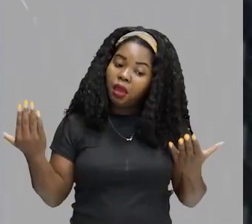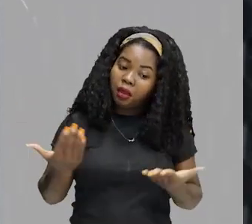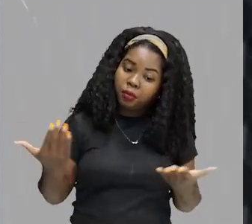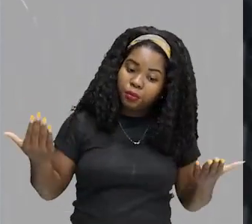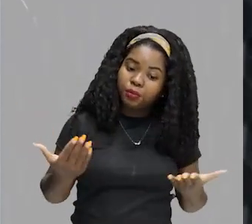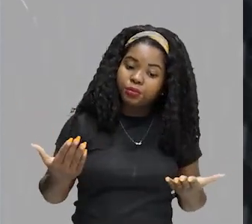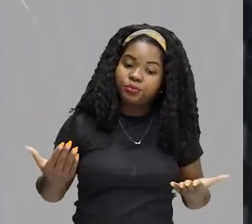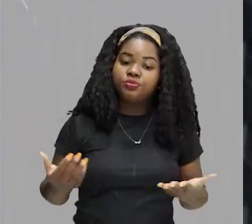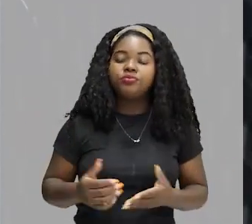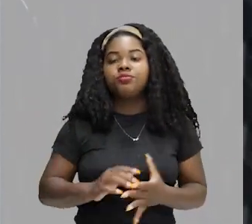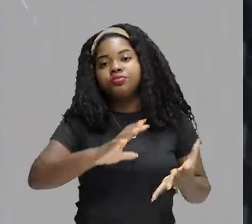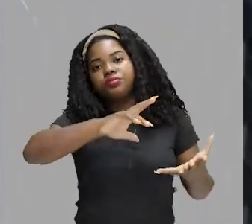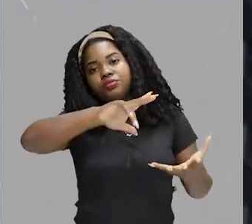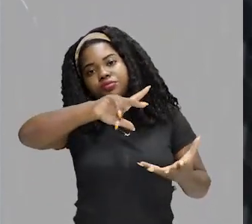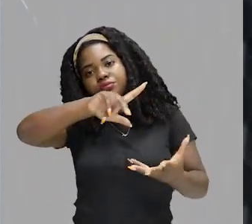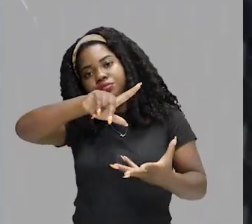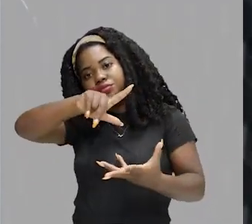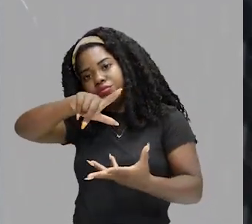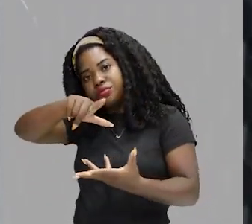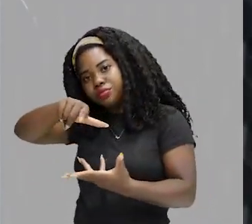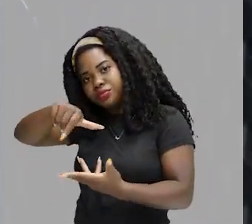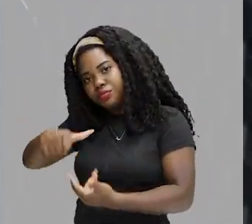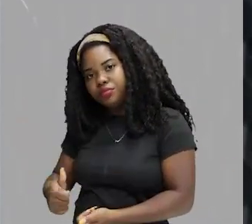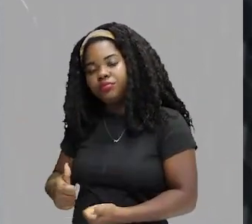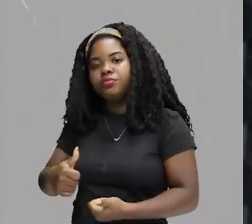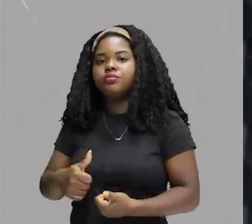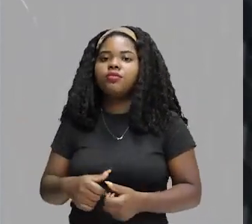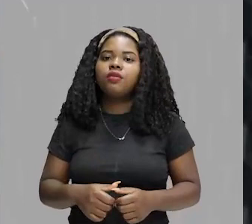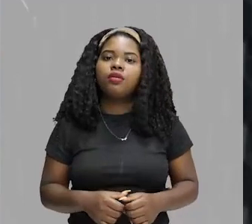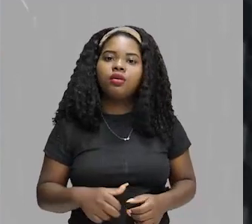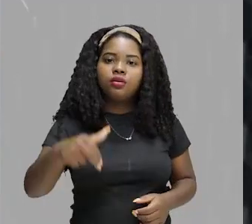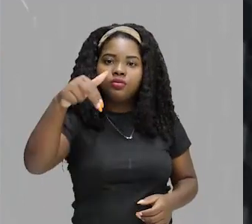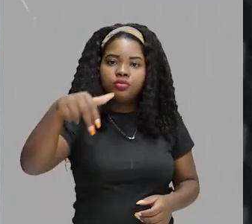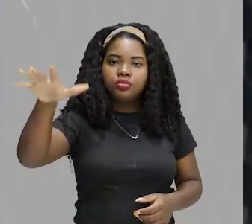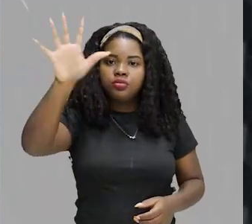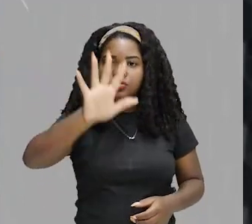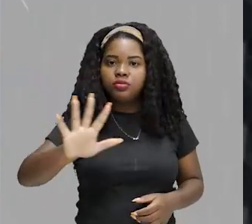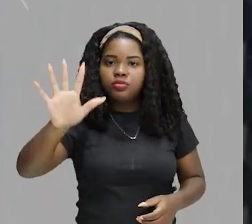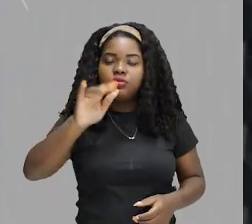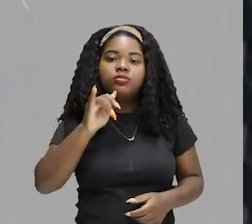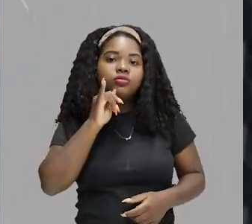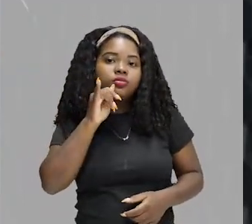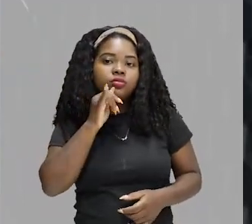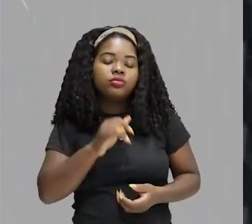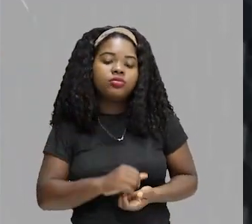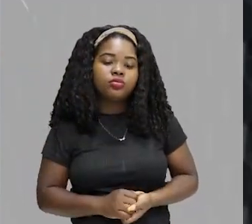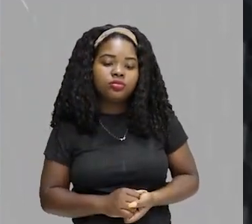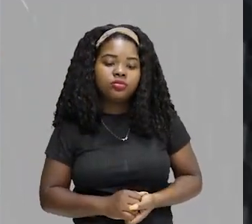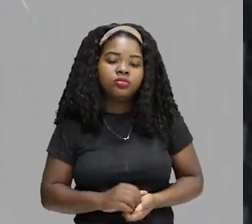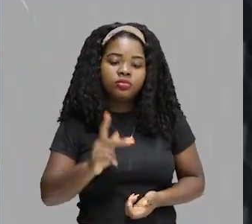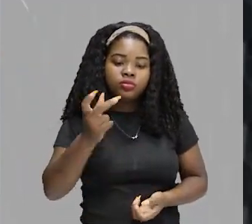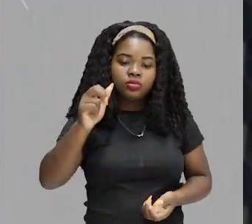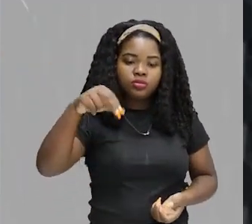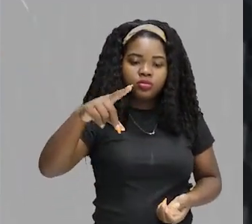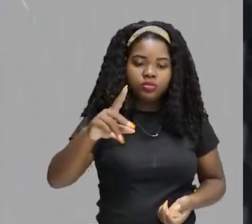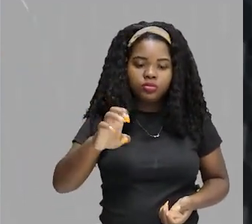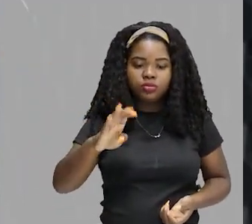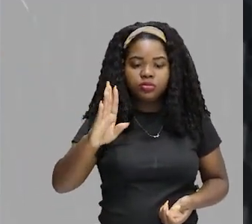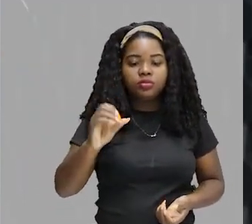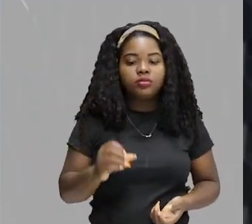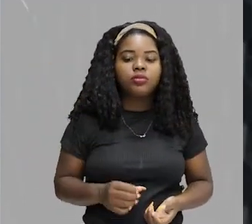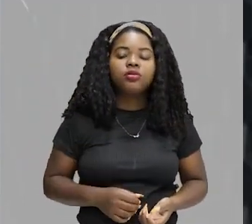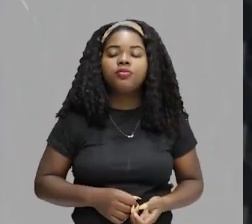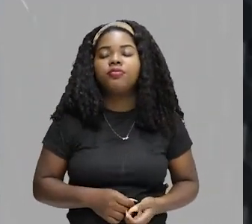vamos falar do cenário nacional aqui do Brasil, o handebol ele vai sofrer com essa carência